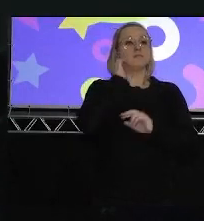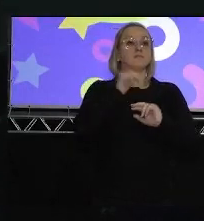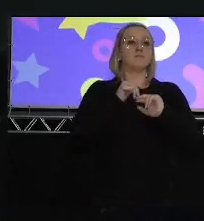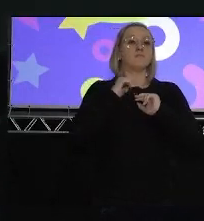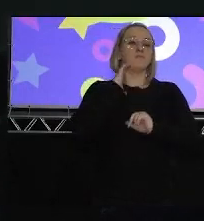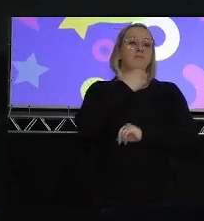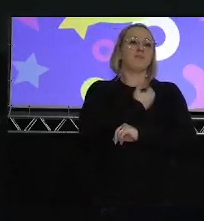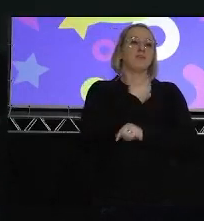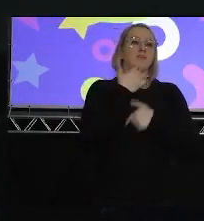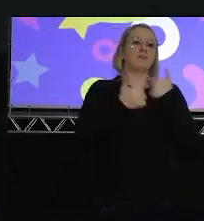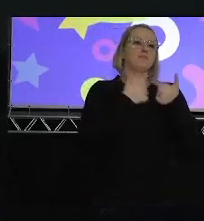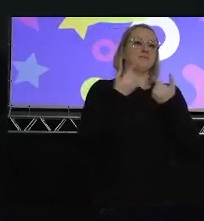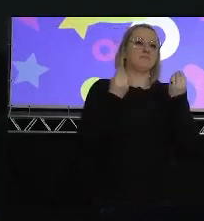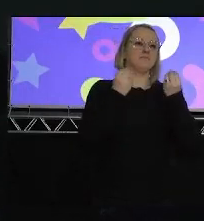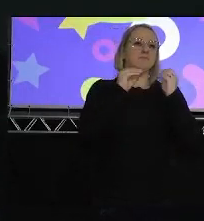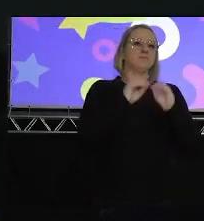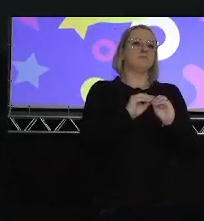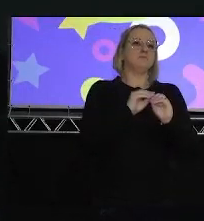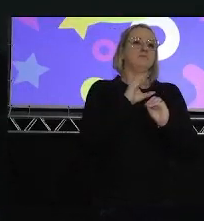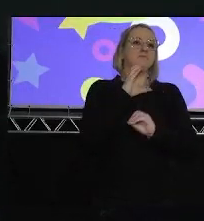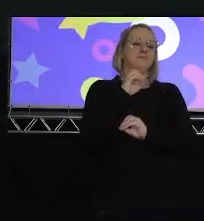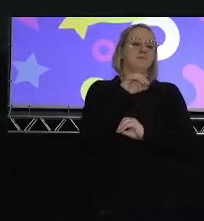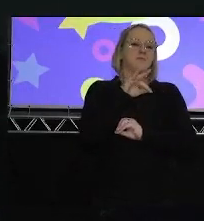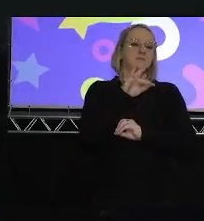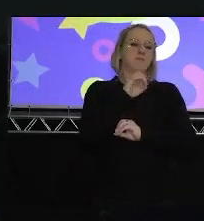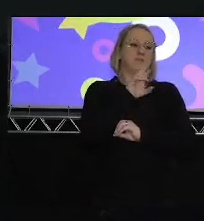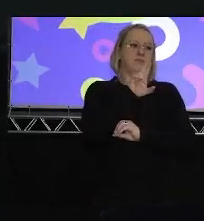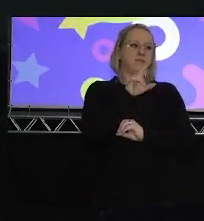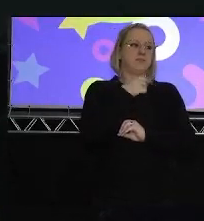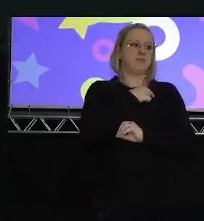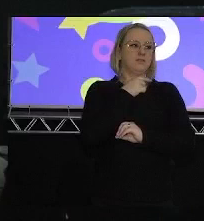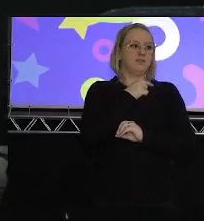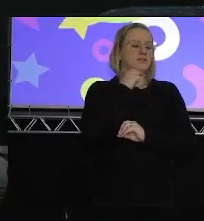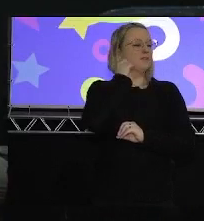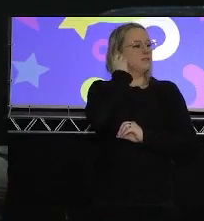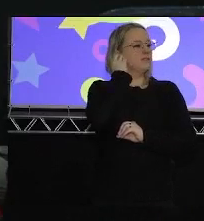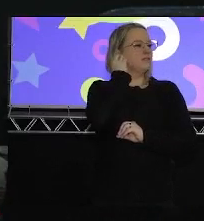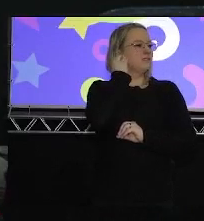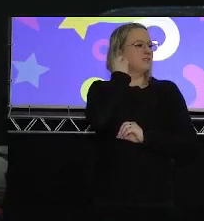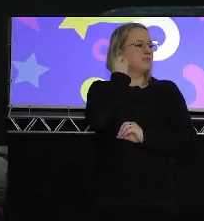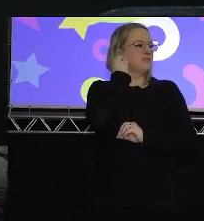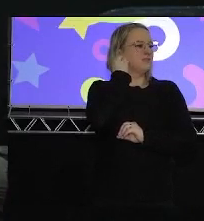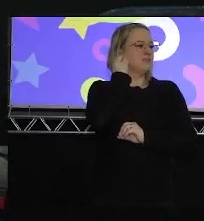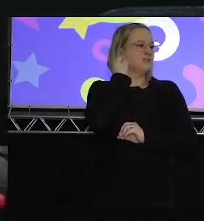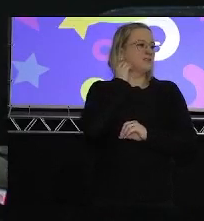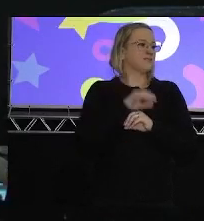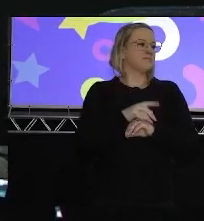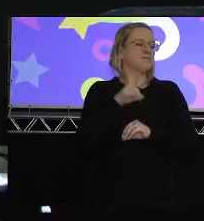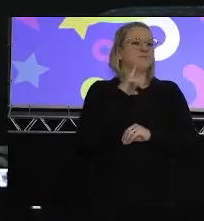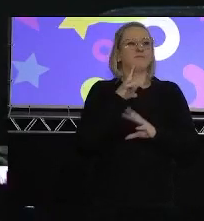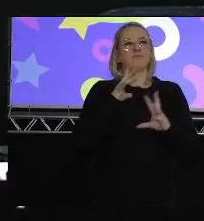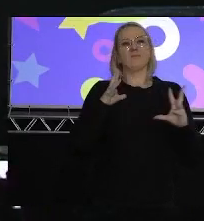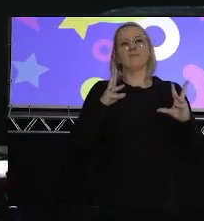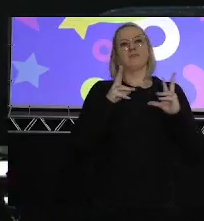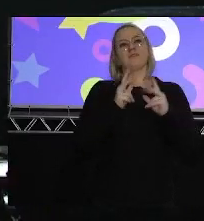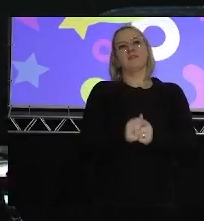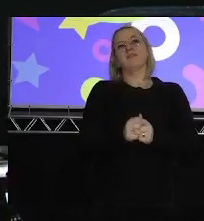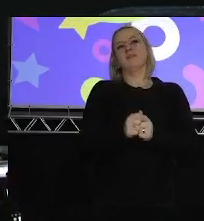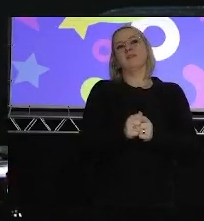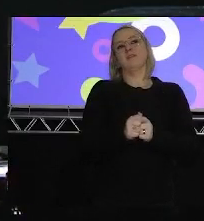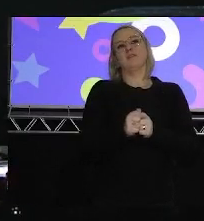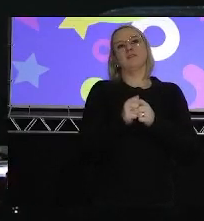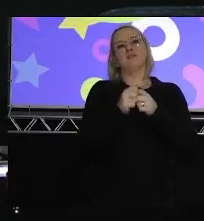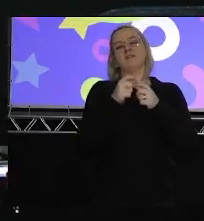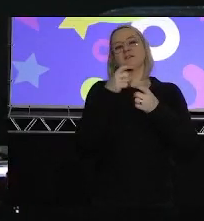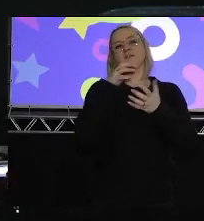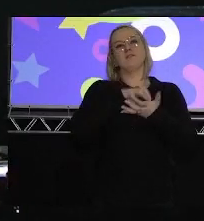aí, implementamos isso então no Confluence, essa aqui é uma tela lá do Confluence deles, onde tem todas as demandas vêm por aí, de todas as